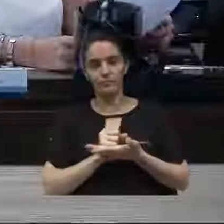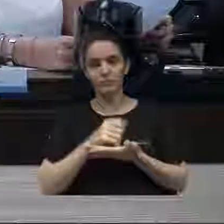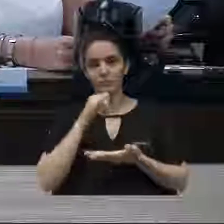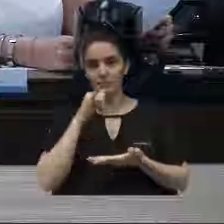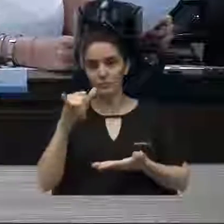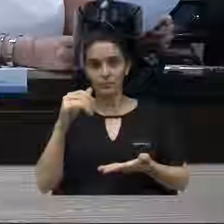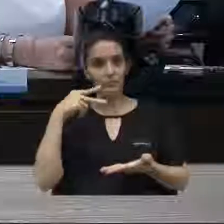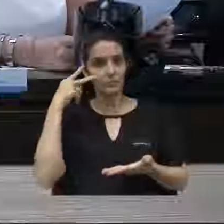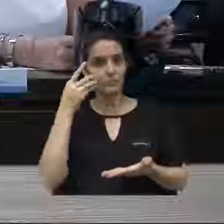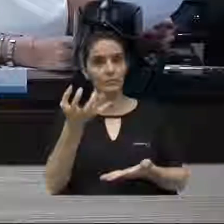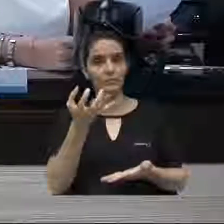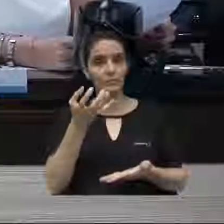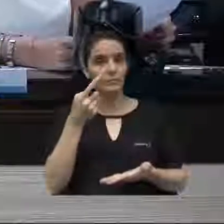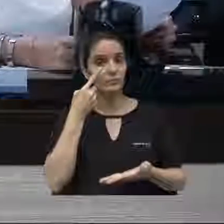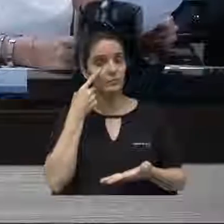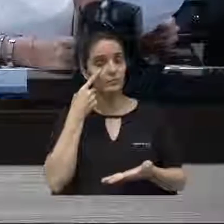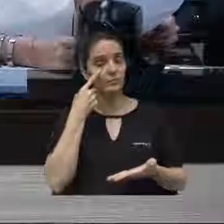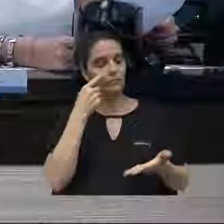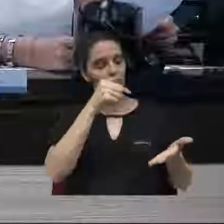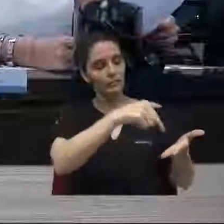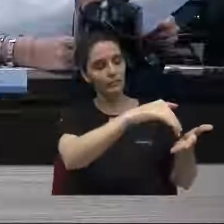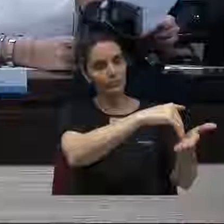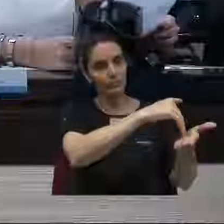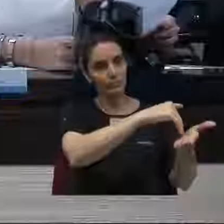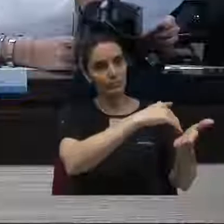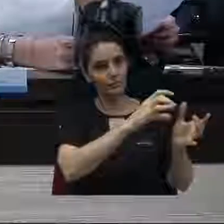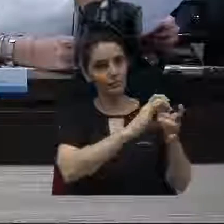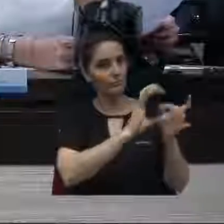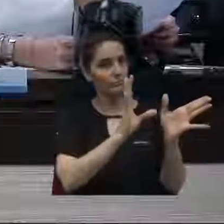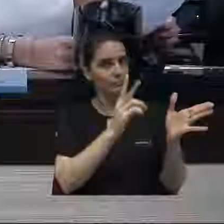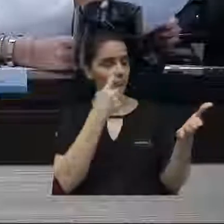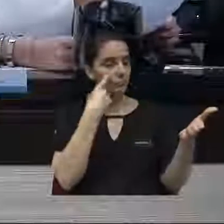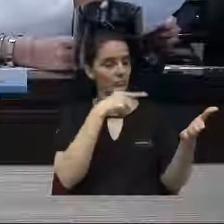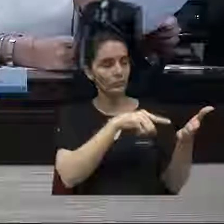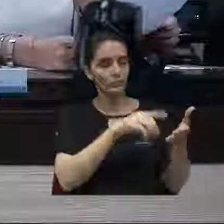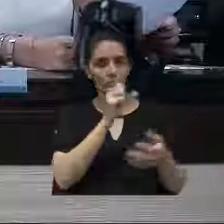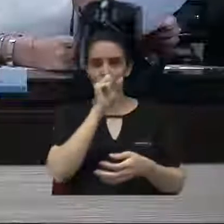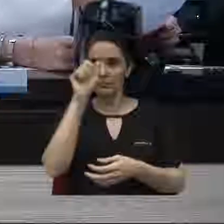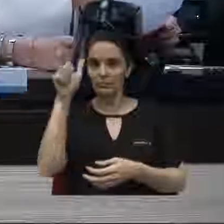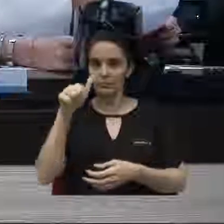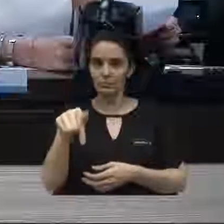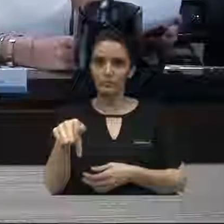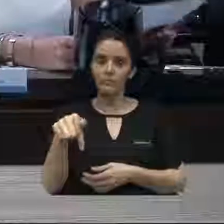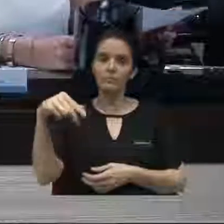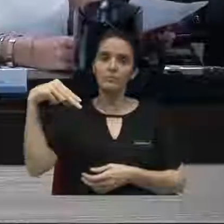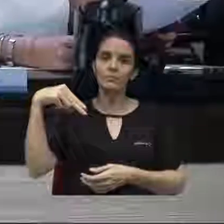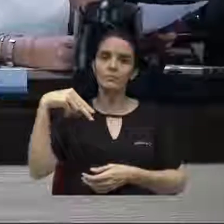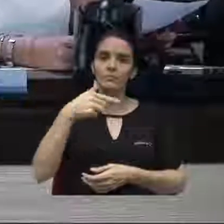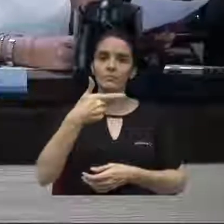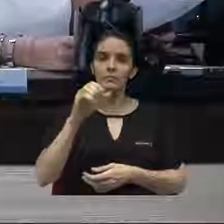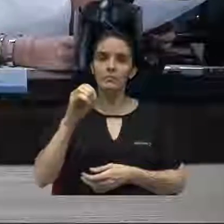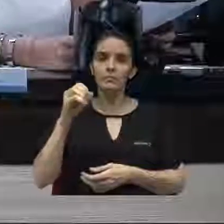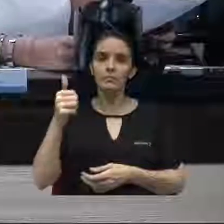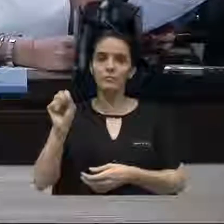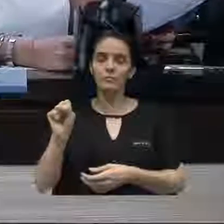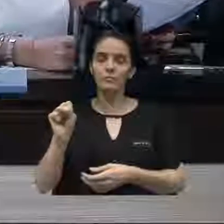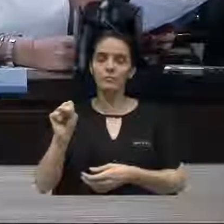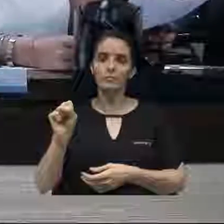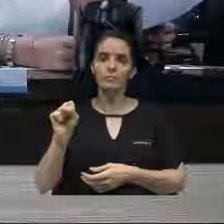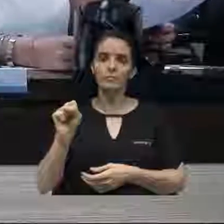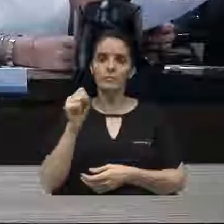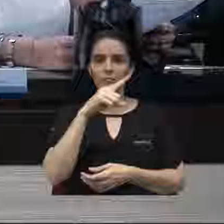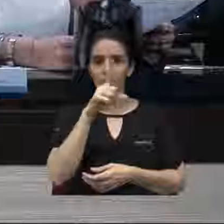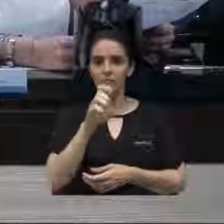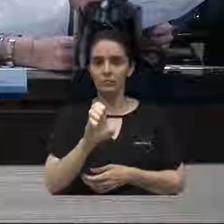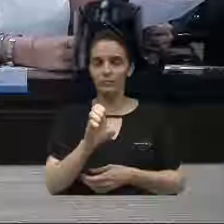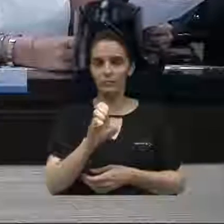informa os senhores vereadores que estará à disposição de todos na secretaria. Limeira, 7 de novembro de 2018. Excelentíssimo senhor